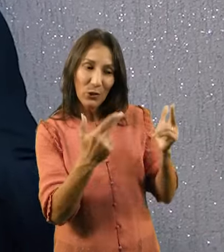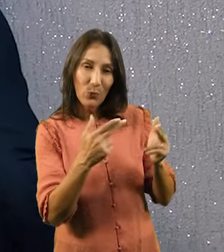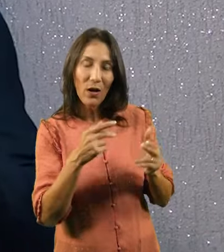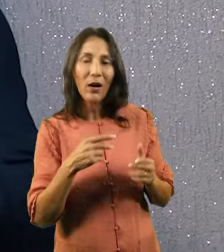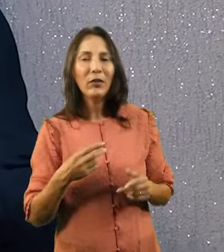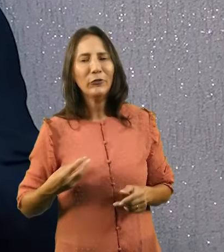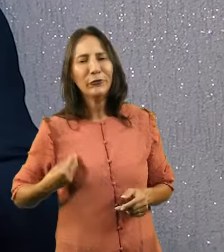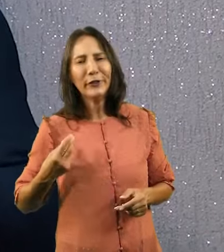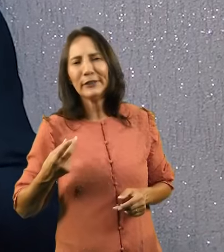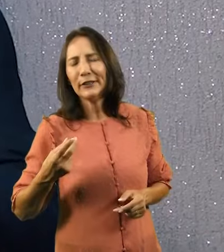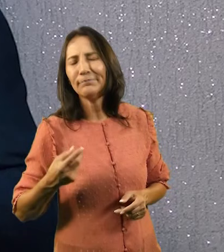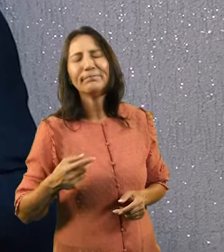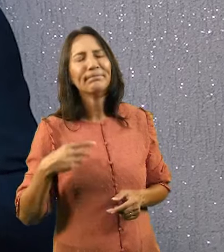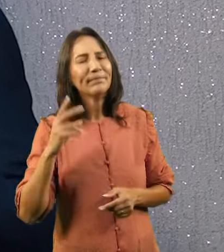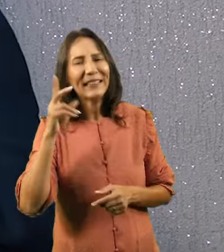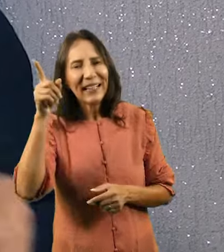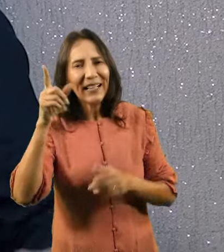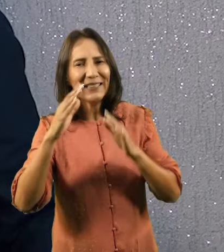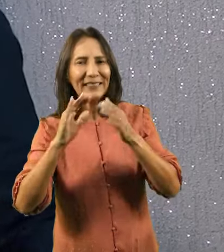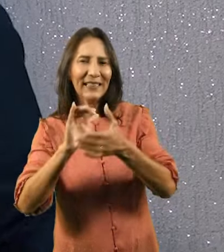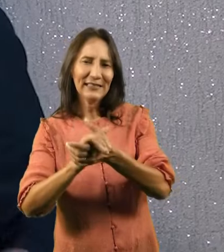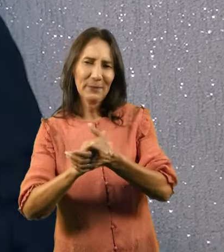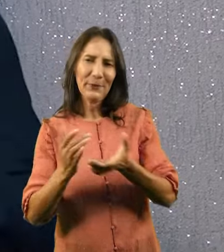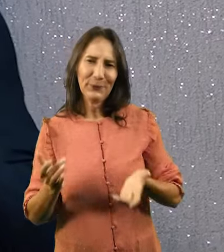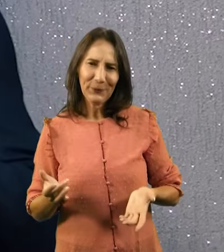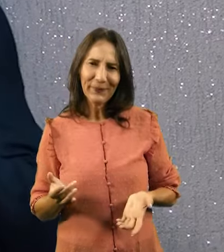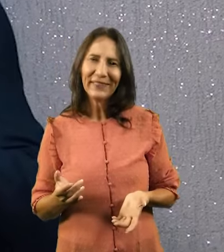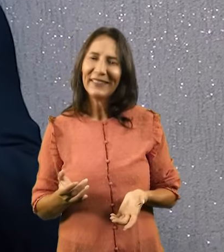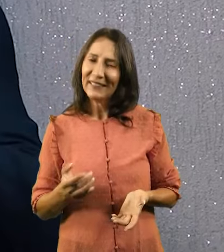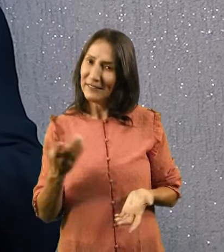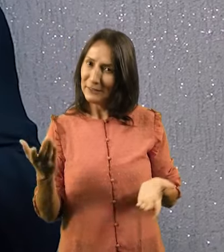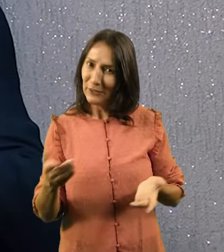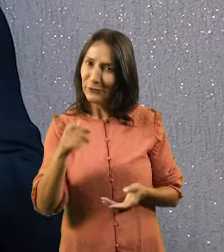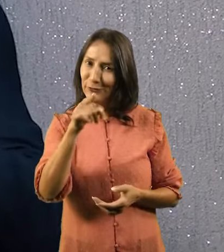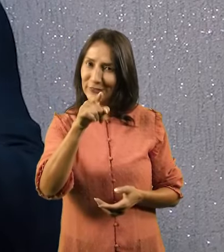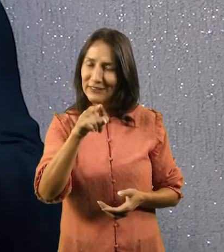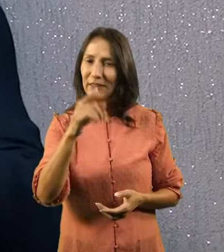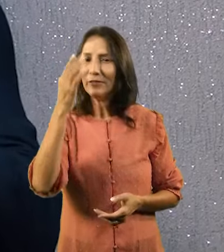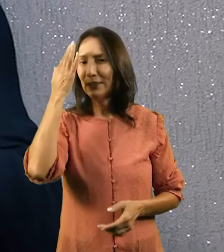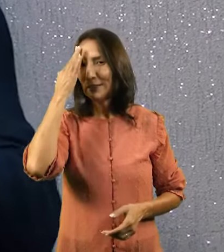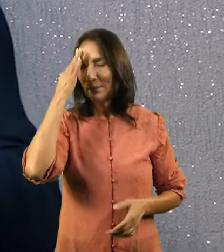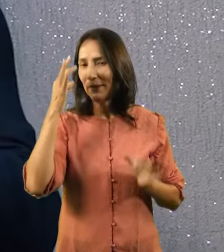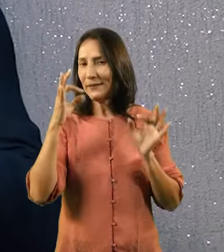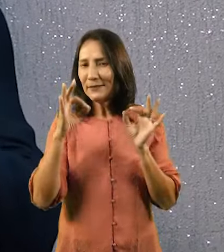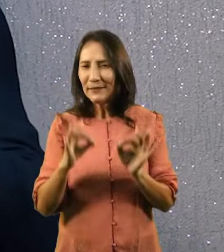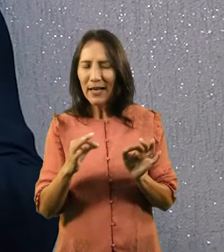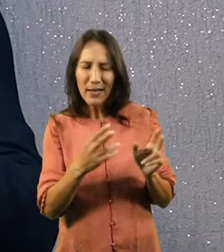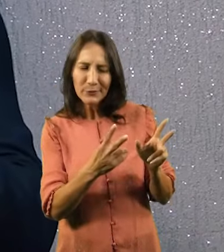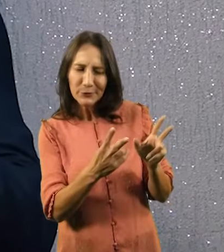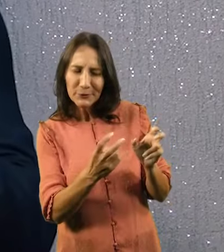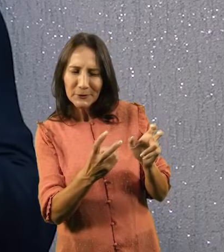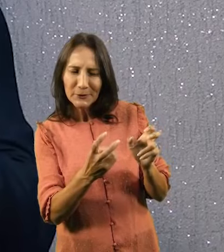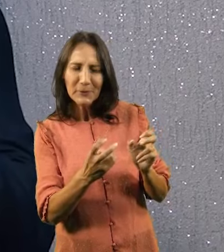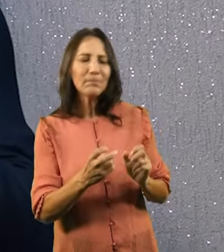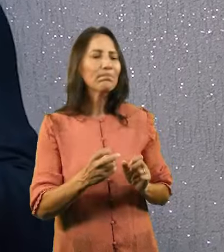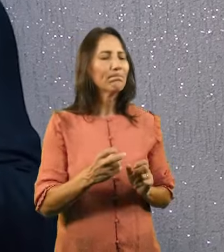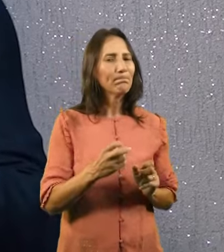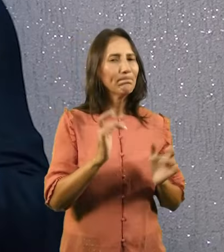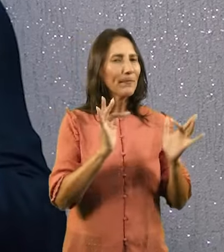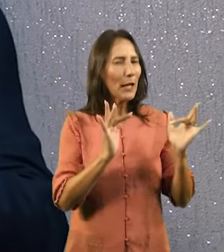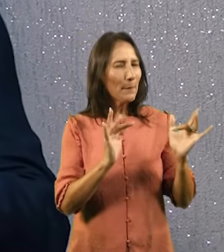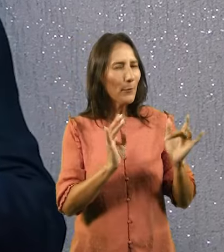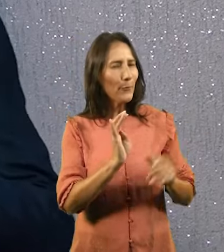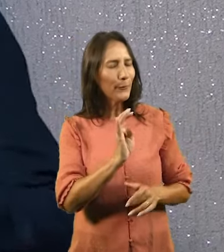é um laboratório para o futuro casamento. Então ali você vai saber, você vai antever, né? Você vai